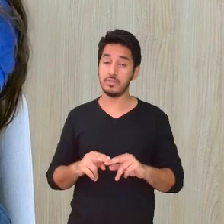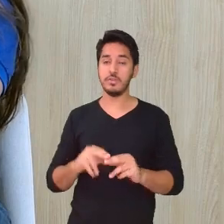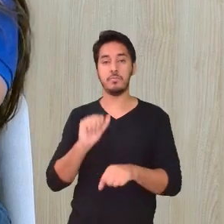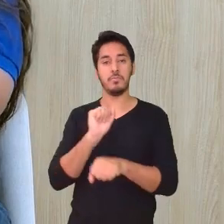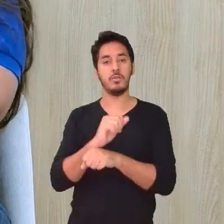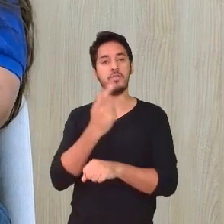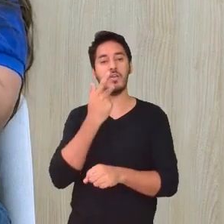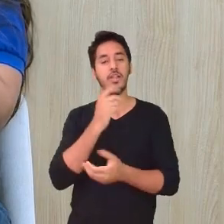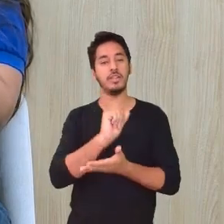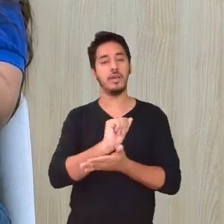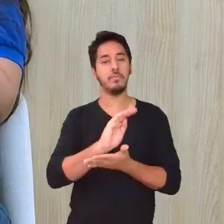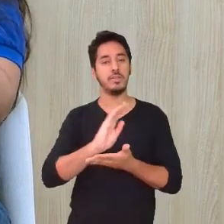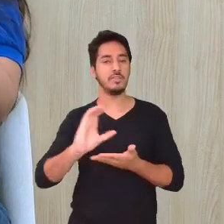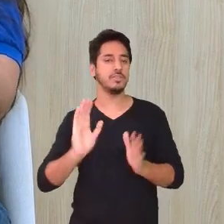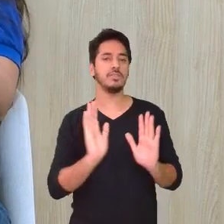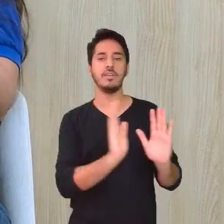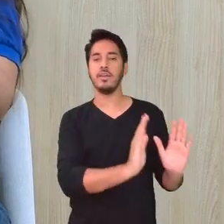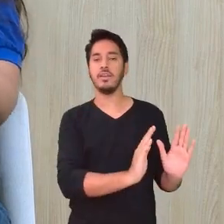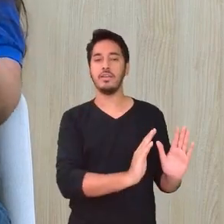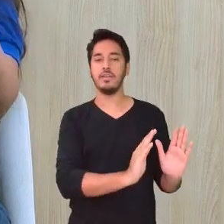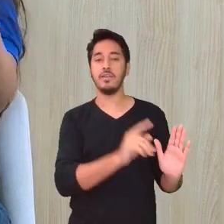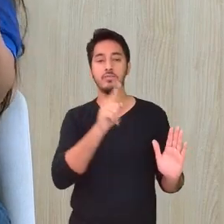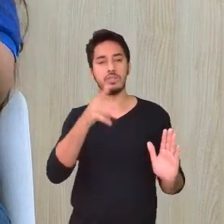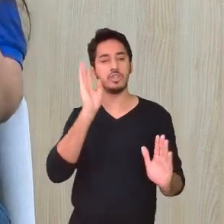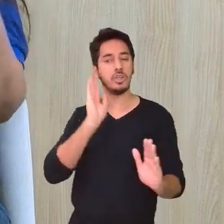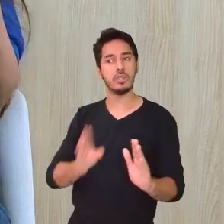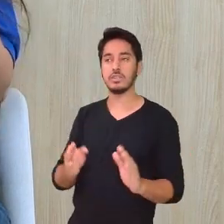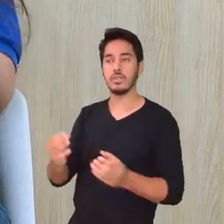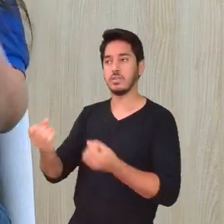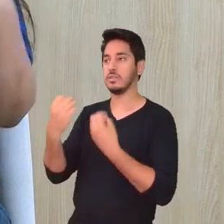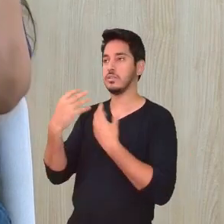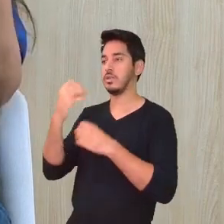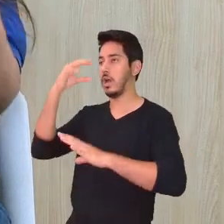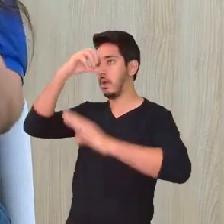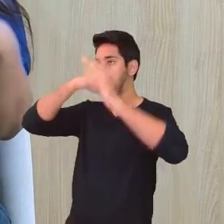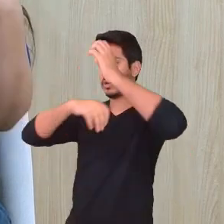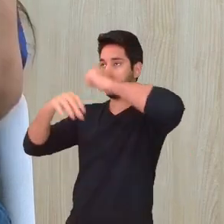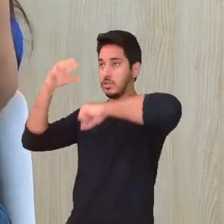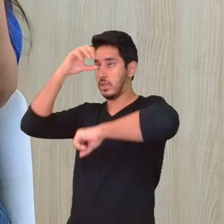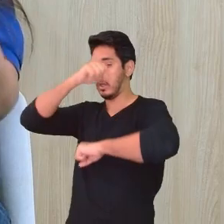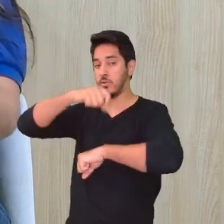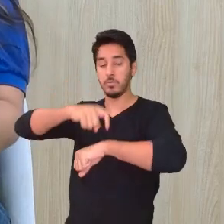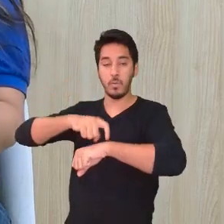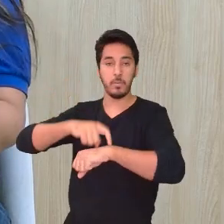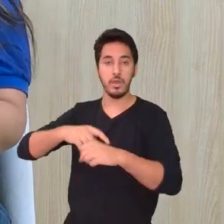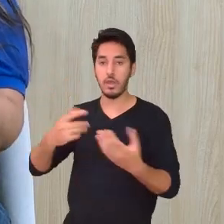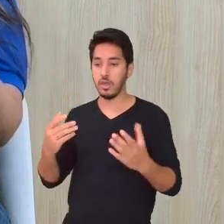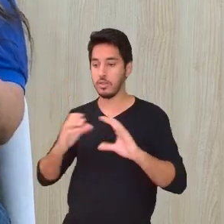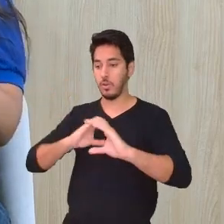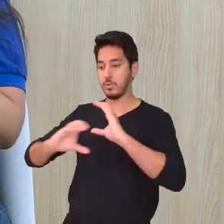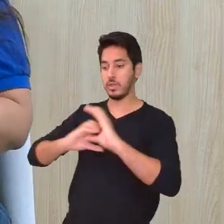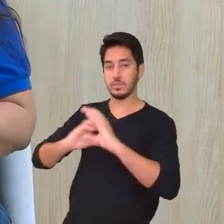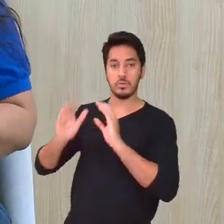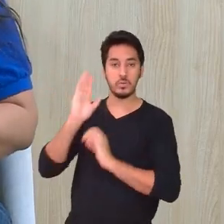Tiago. Exatamente. Porque o letramento é que você está sendo letrado a partir do momento que você está ali na situação comunicativa, não é?